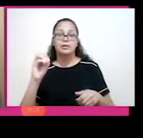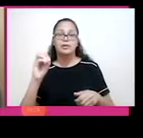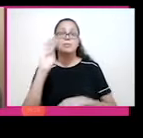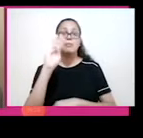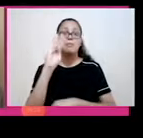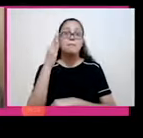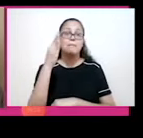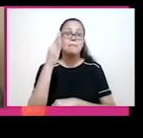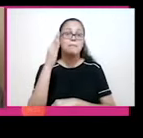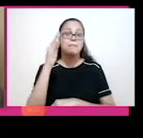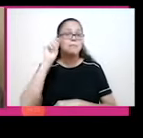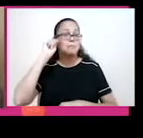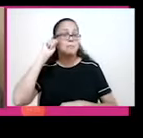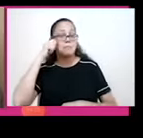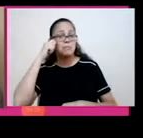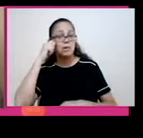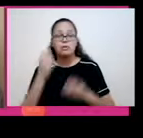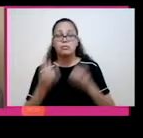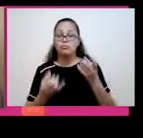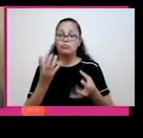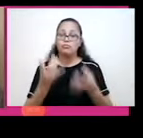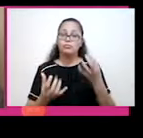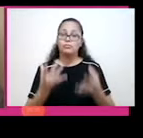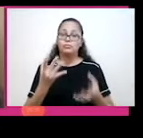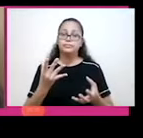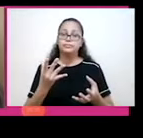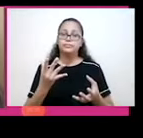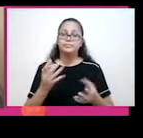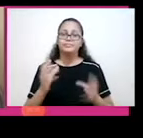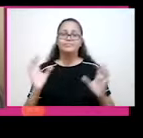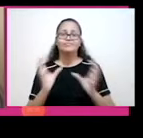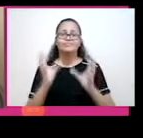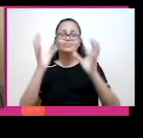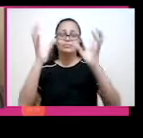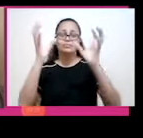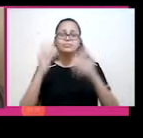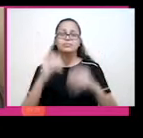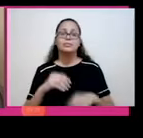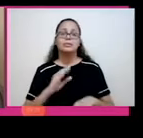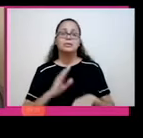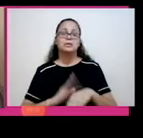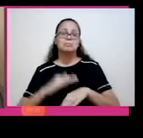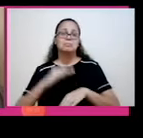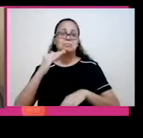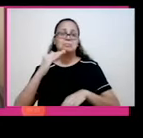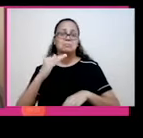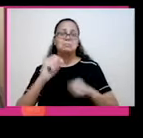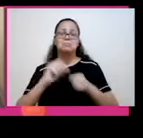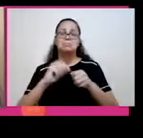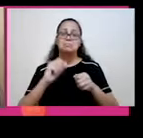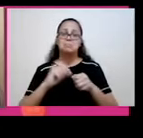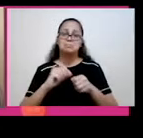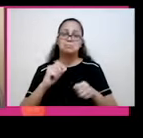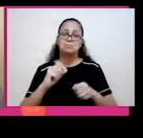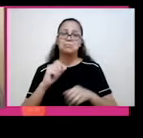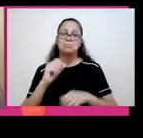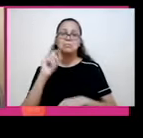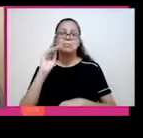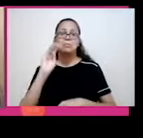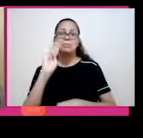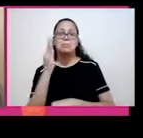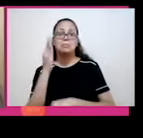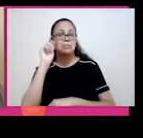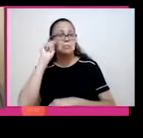impacto no sentido de poluição muito grande. Então a China é o maior produtor e consumidor mundial de carvão. Tem